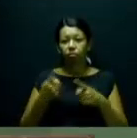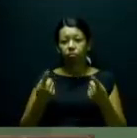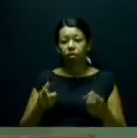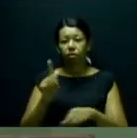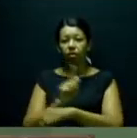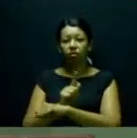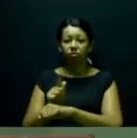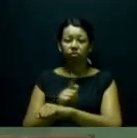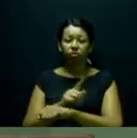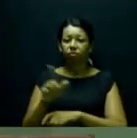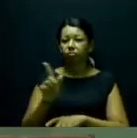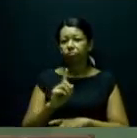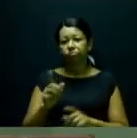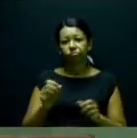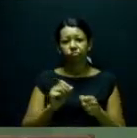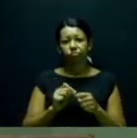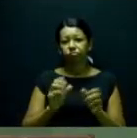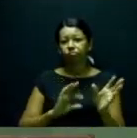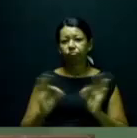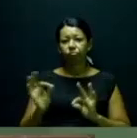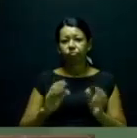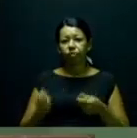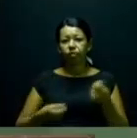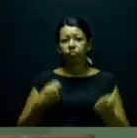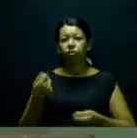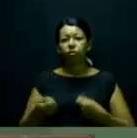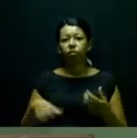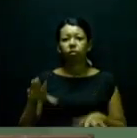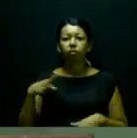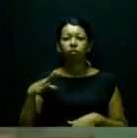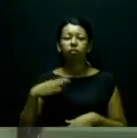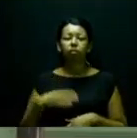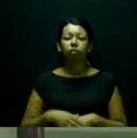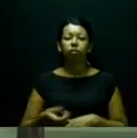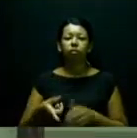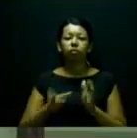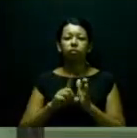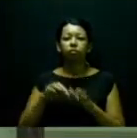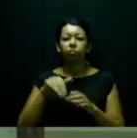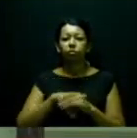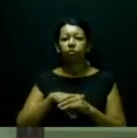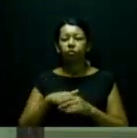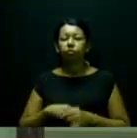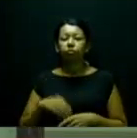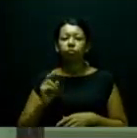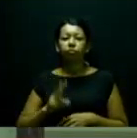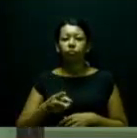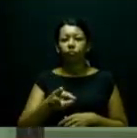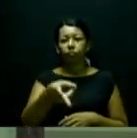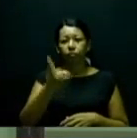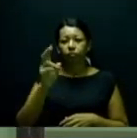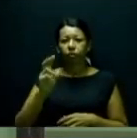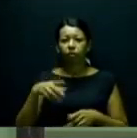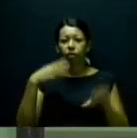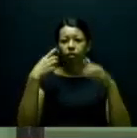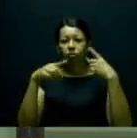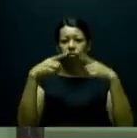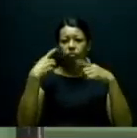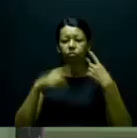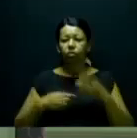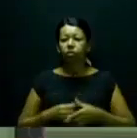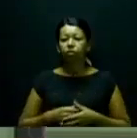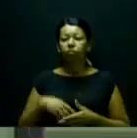uma gestão competente para realmente administrar a nossa cidade. Antecipo meu voto. Continua em